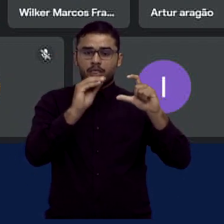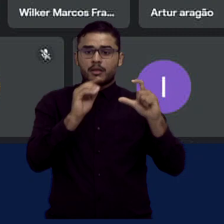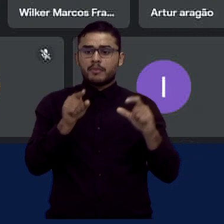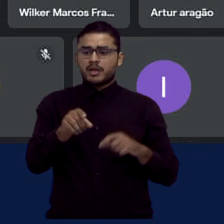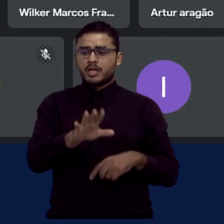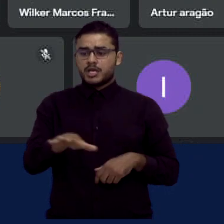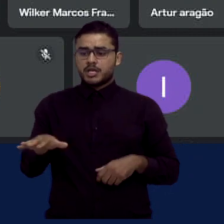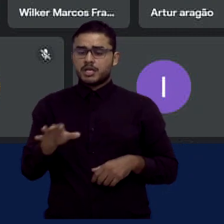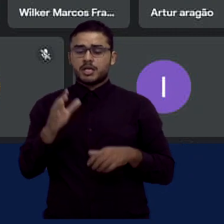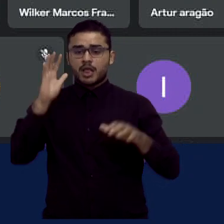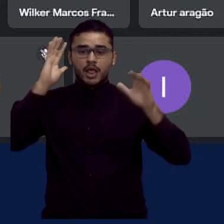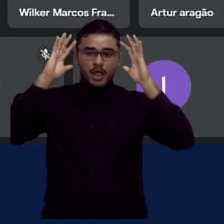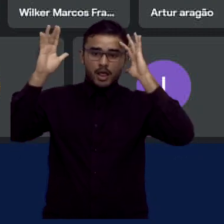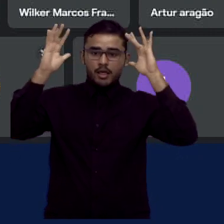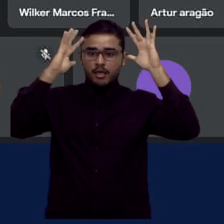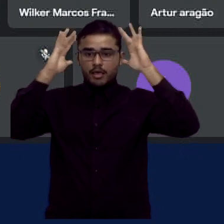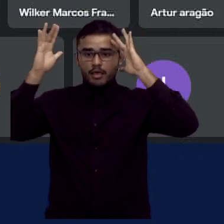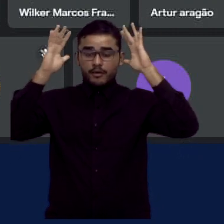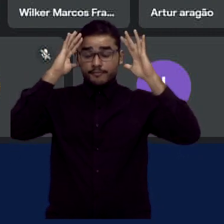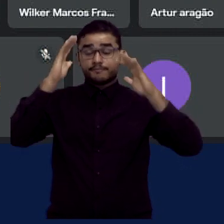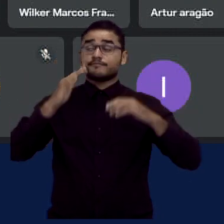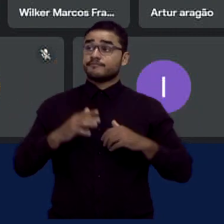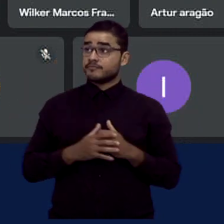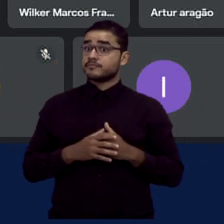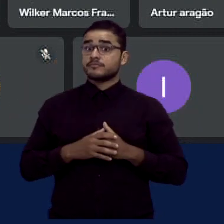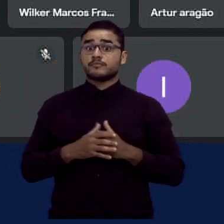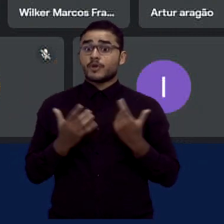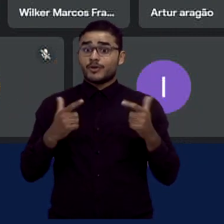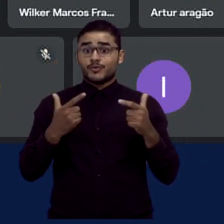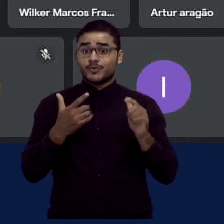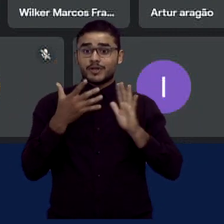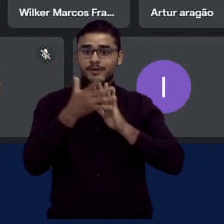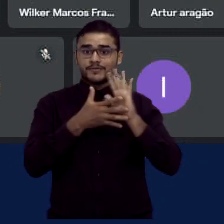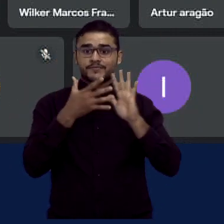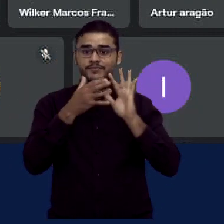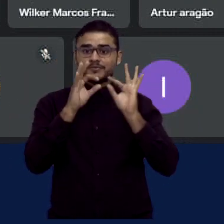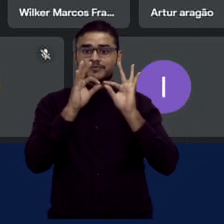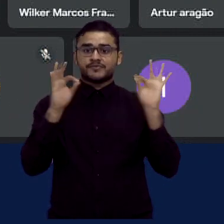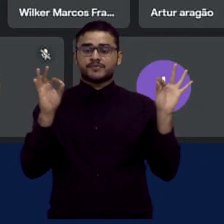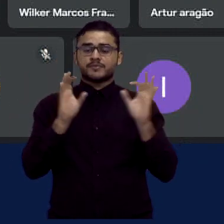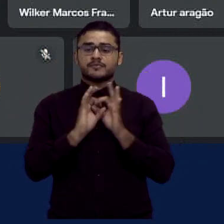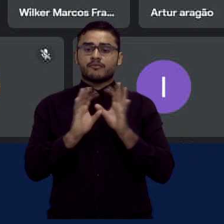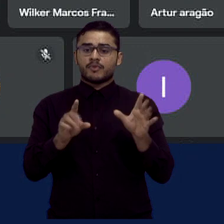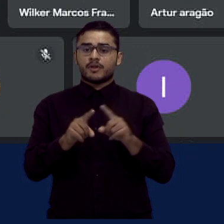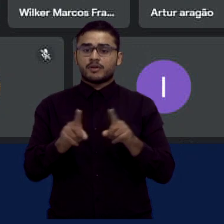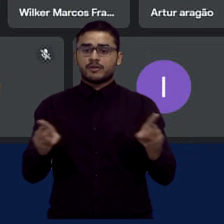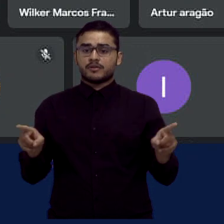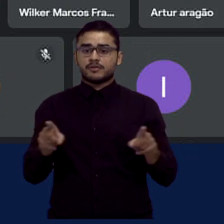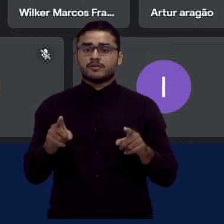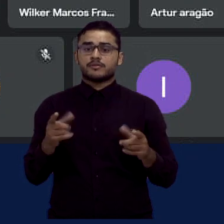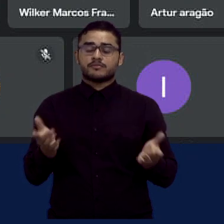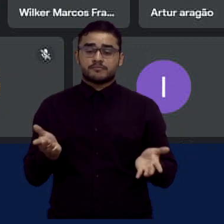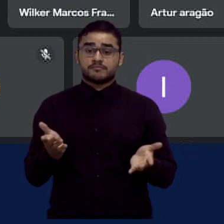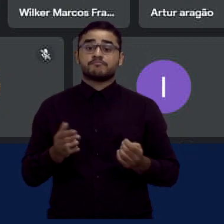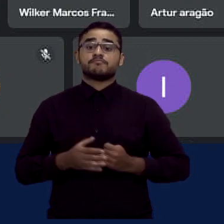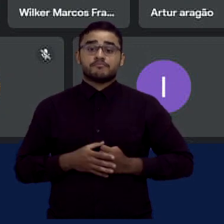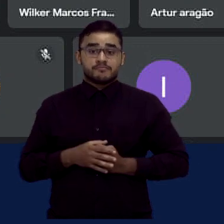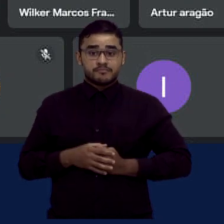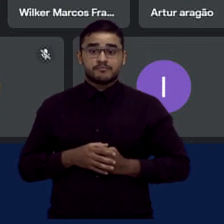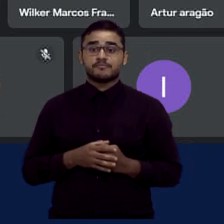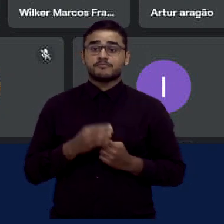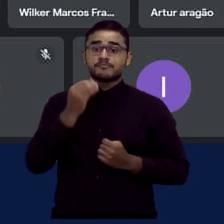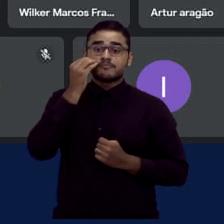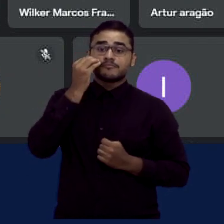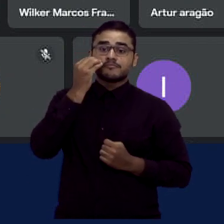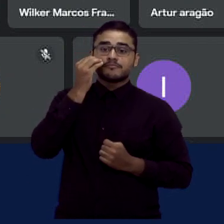de não ter texto no quadrinho, fazendo que as crianças pensassem na maneira delas. Ela disse, eu acho que a próxima que eu vou fazer, eu vou tentar